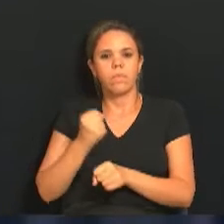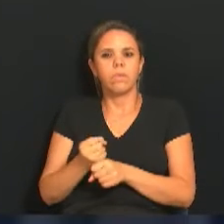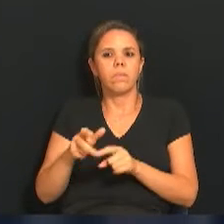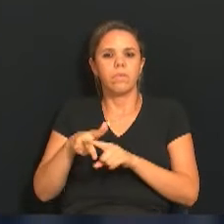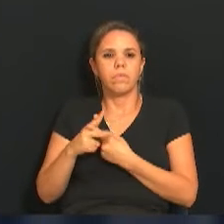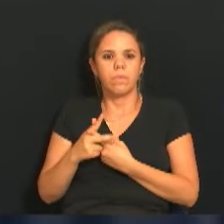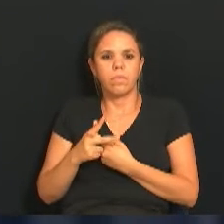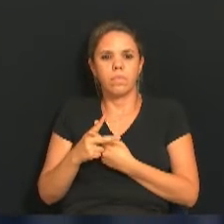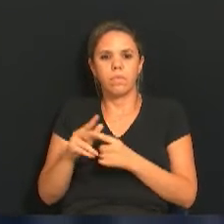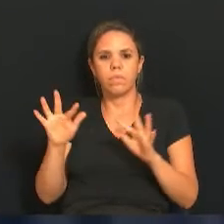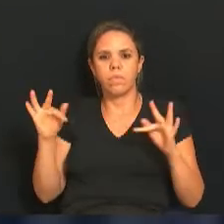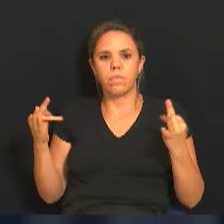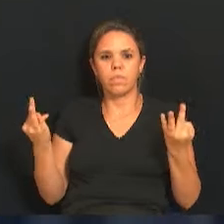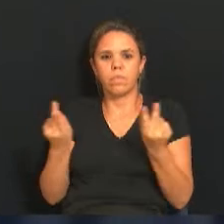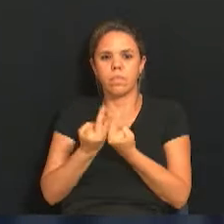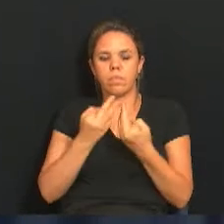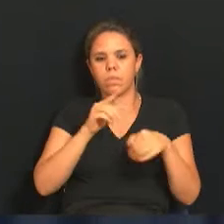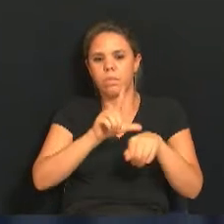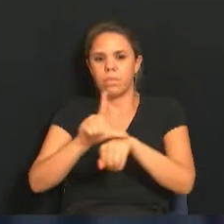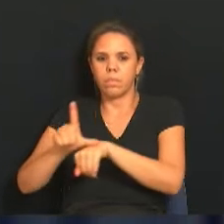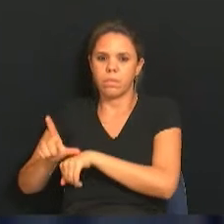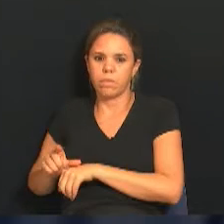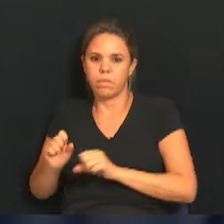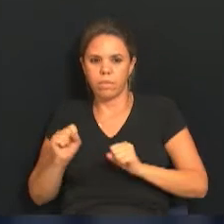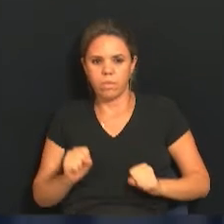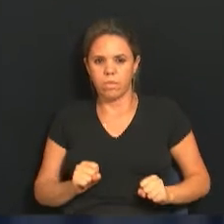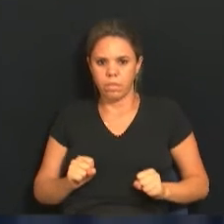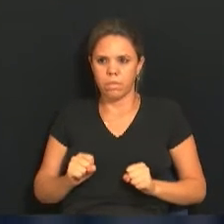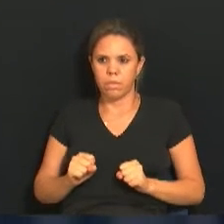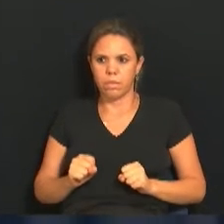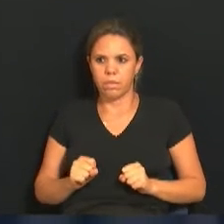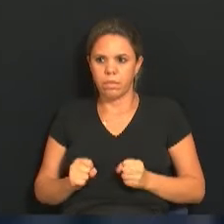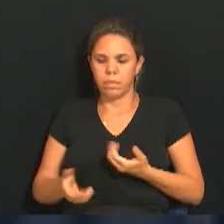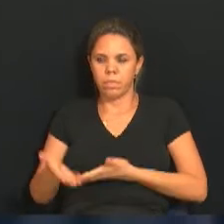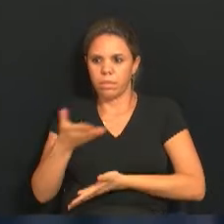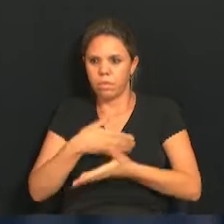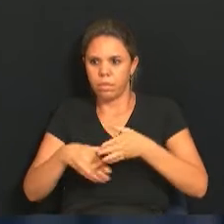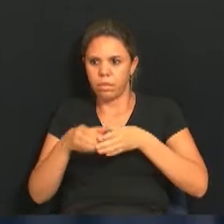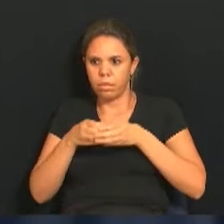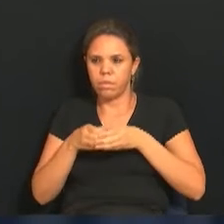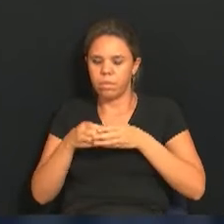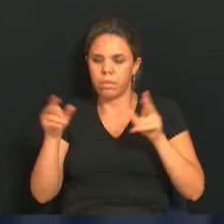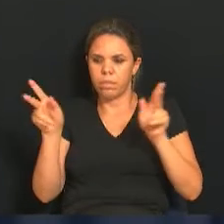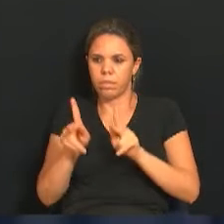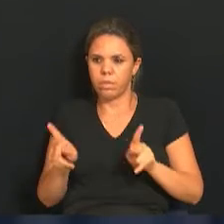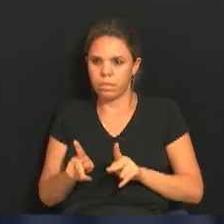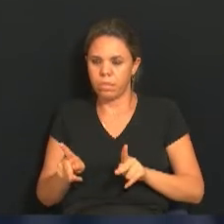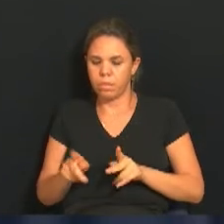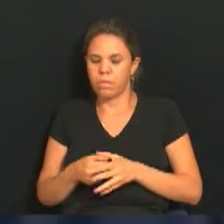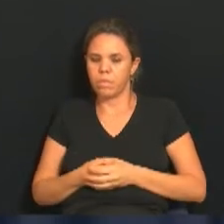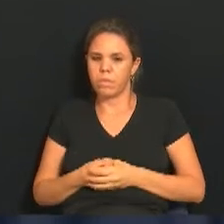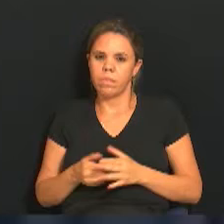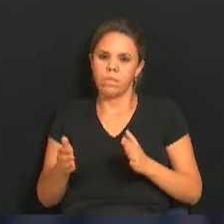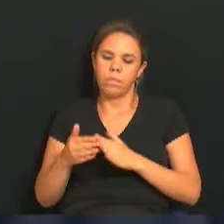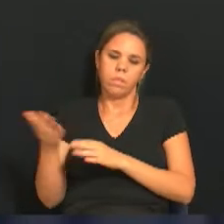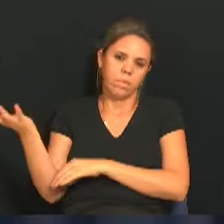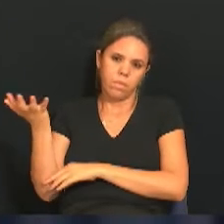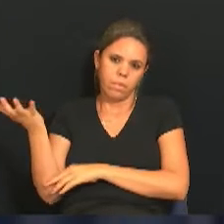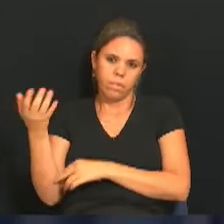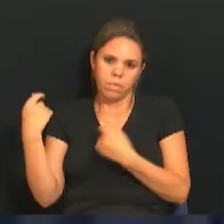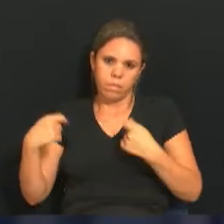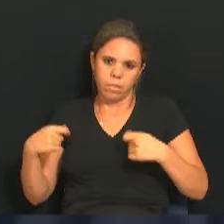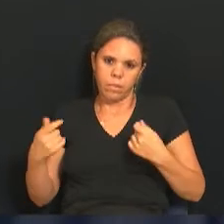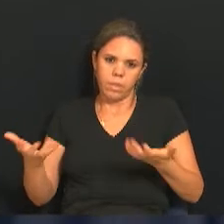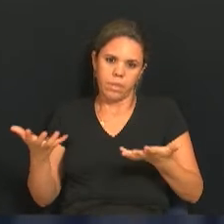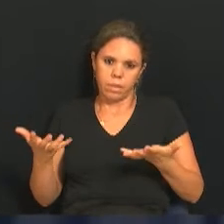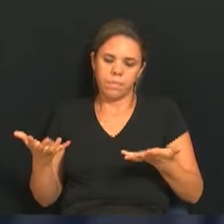que famílias e comerciantes possam conviver em paz e as pessoas que realmente estão morando na rua, que precisam e querem sair